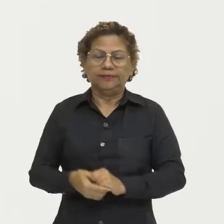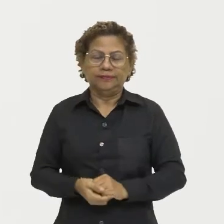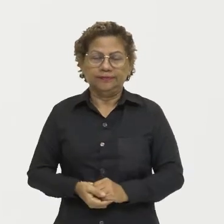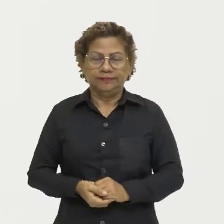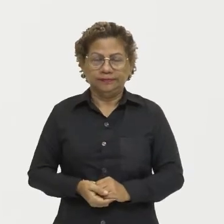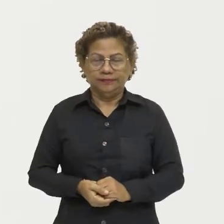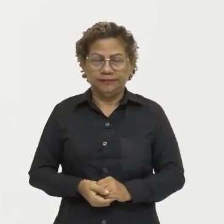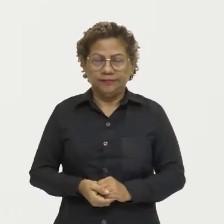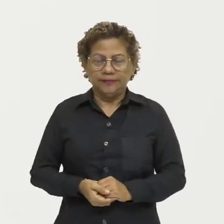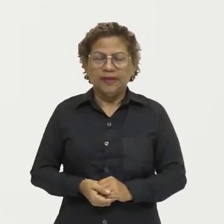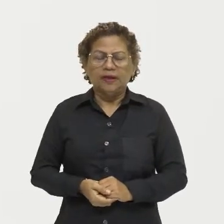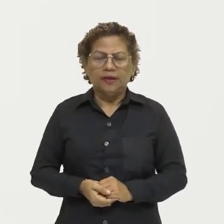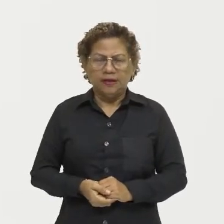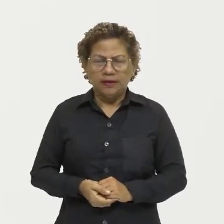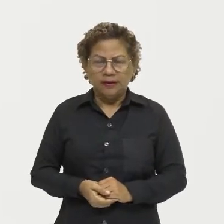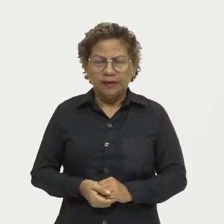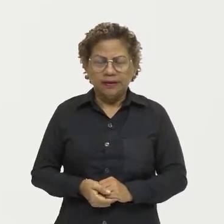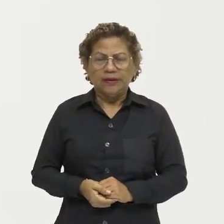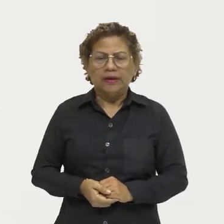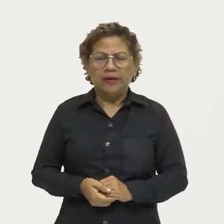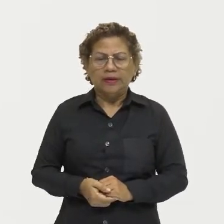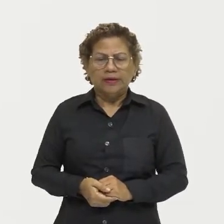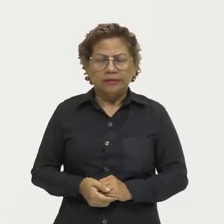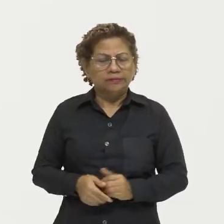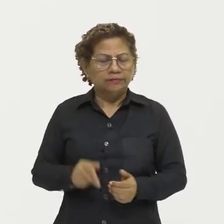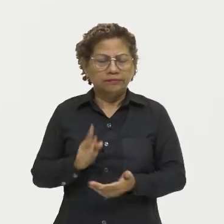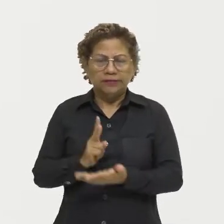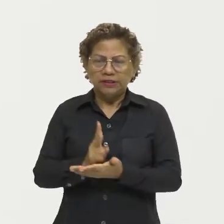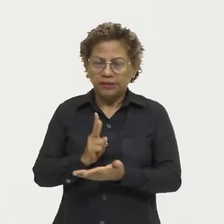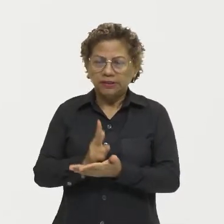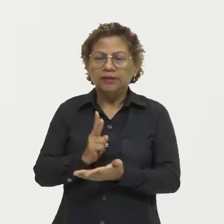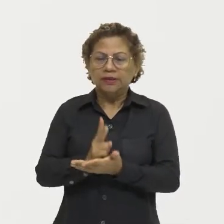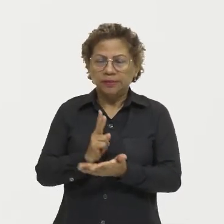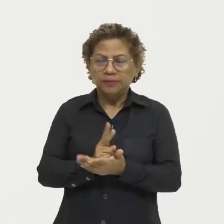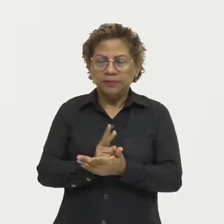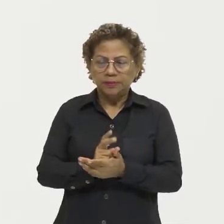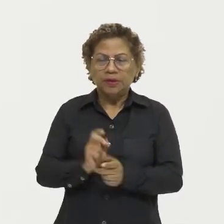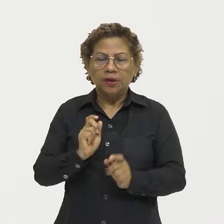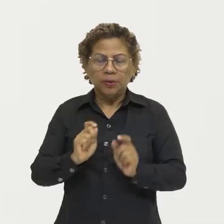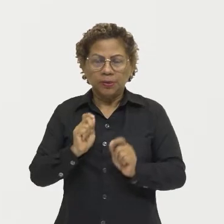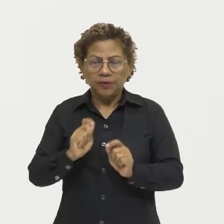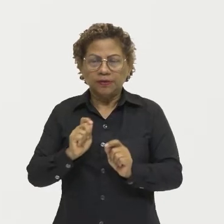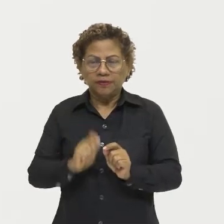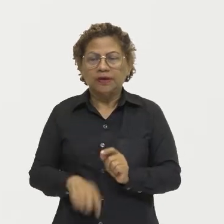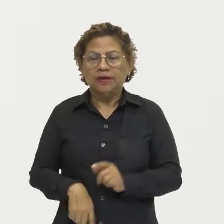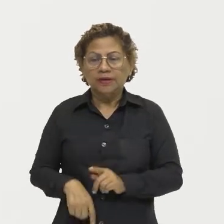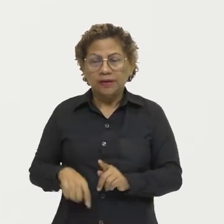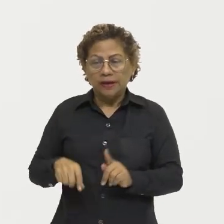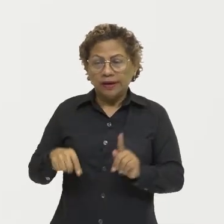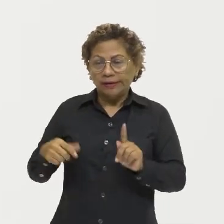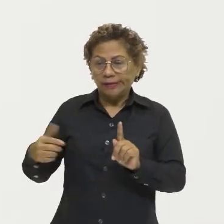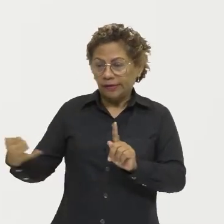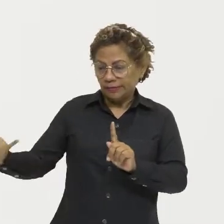geralmente esse tipo de função vai estar muito voltada para as propagandas, né?